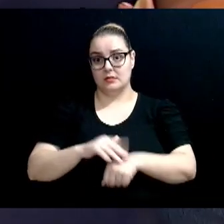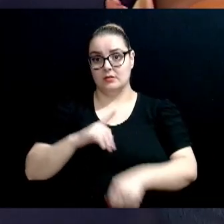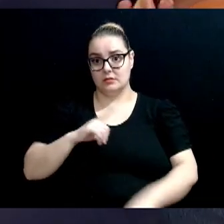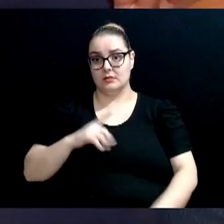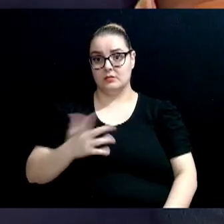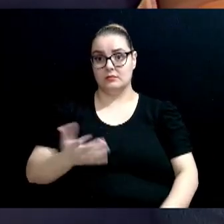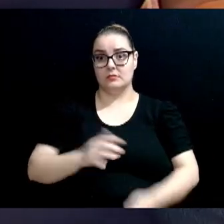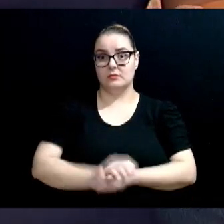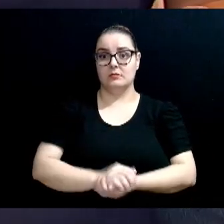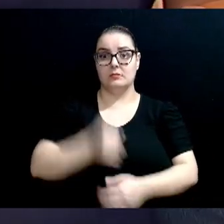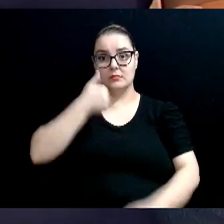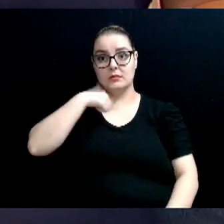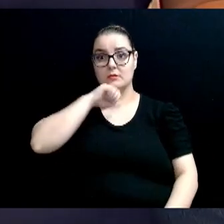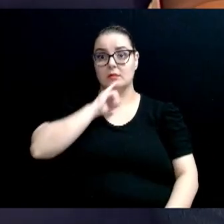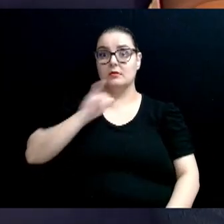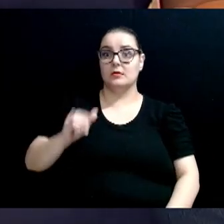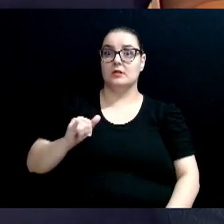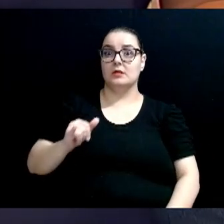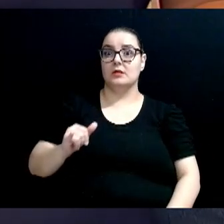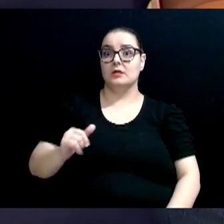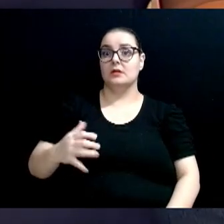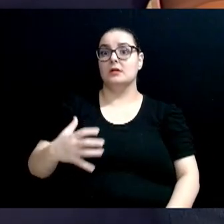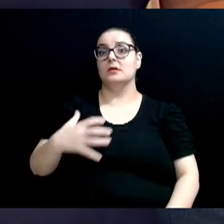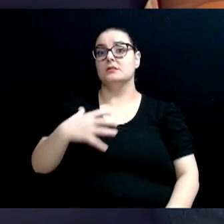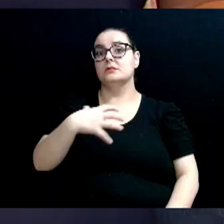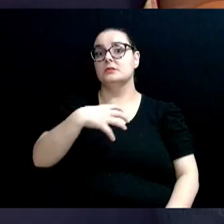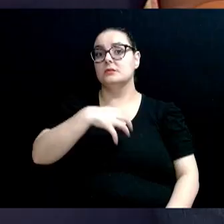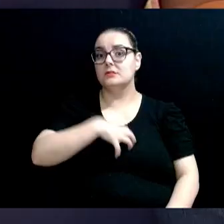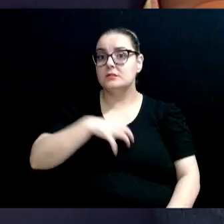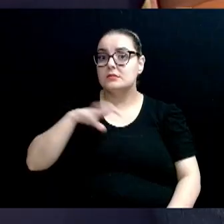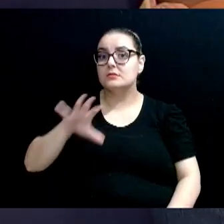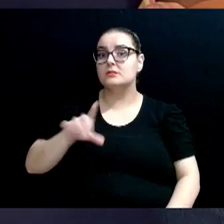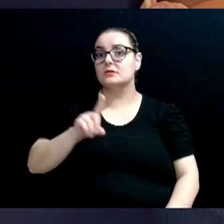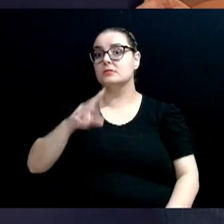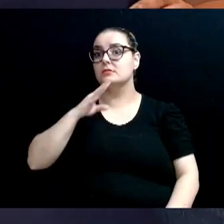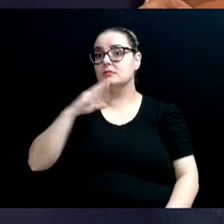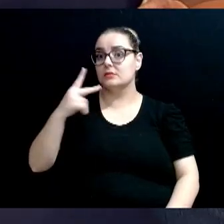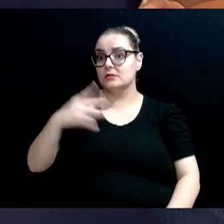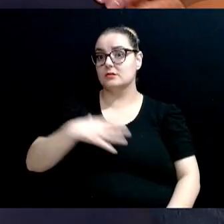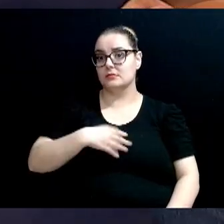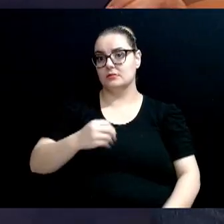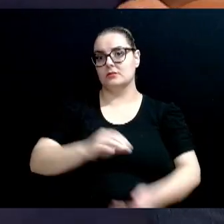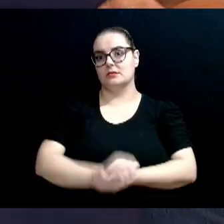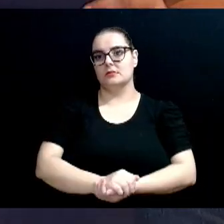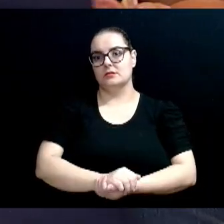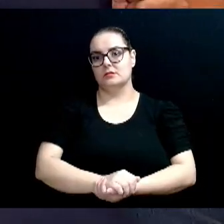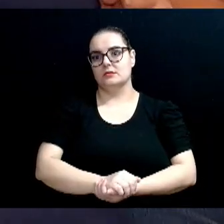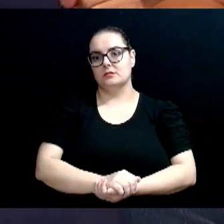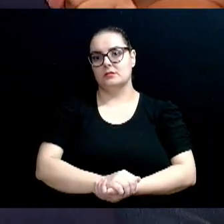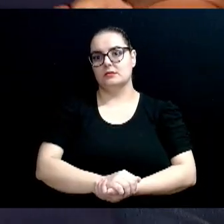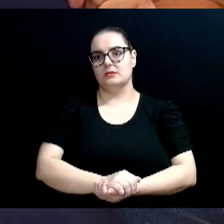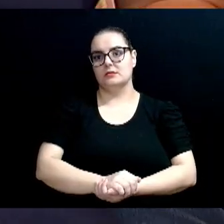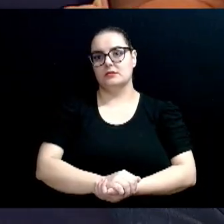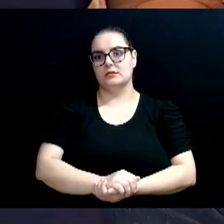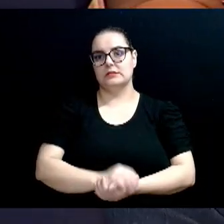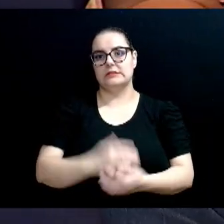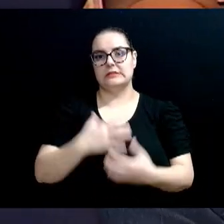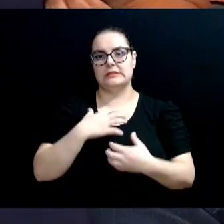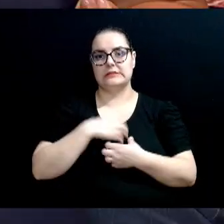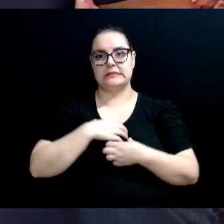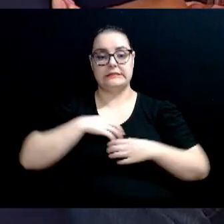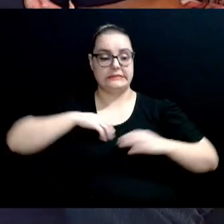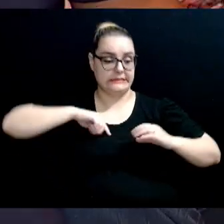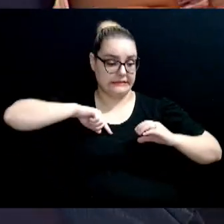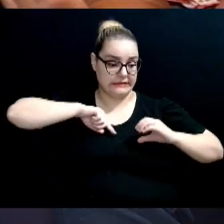olha, sinto muito de não conhecer seus filhos. Né, isso para mim foi muito